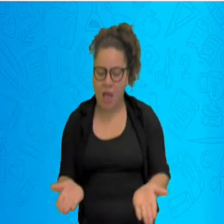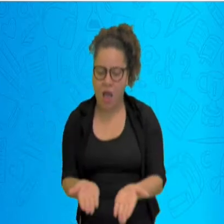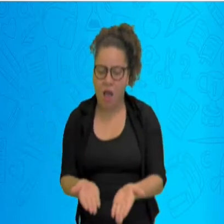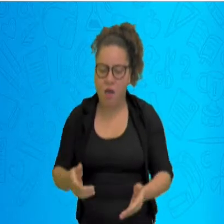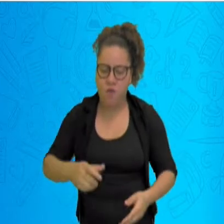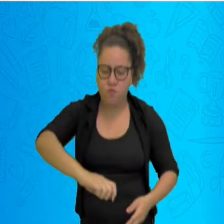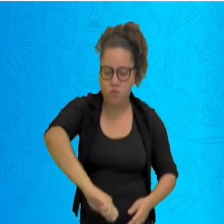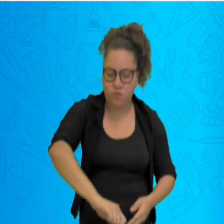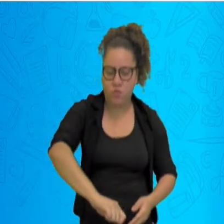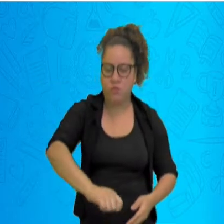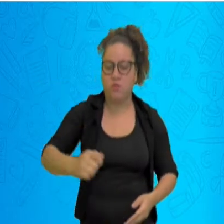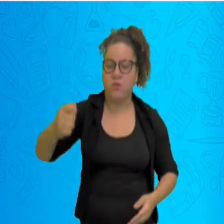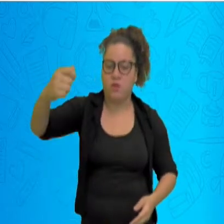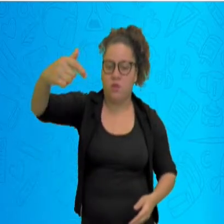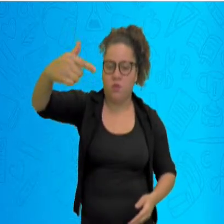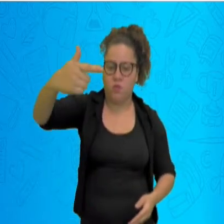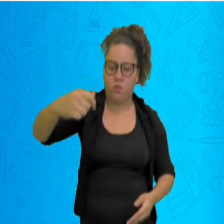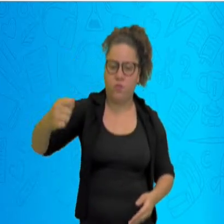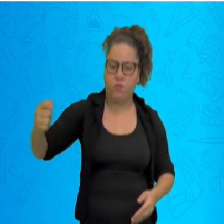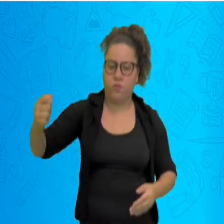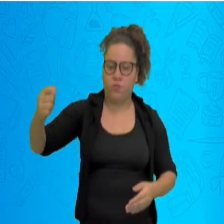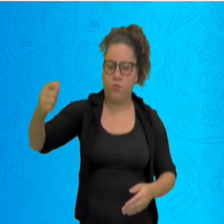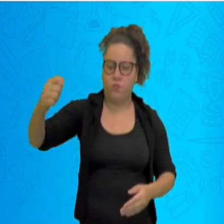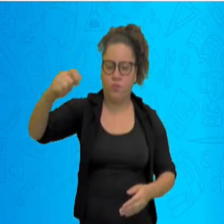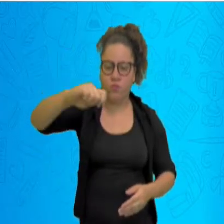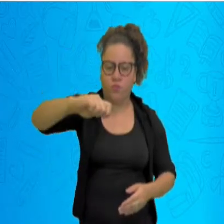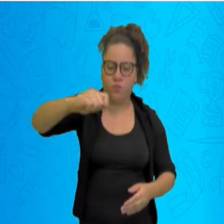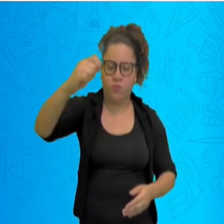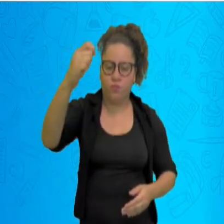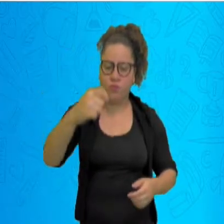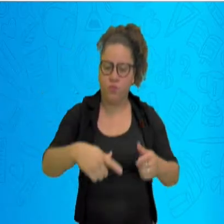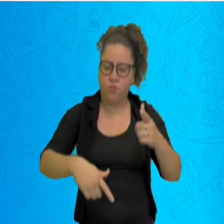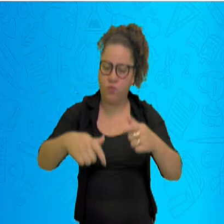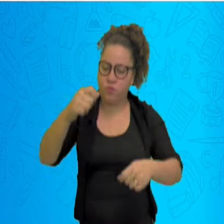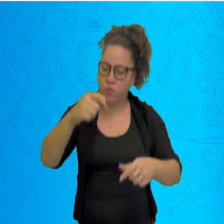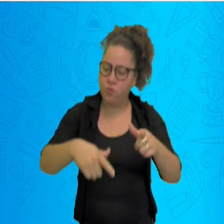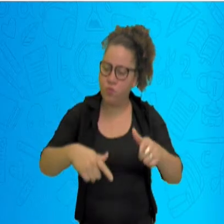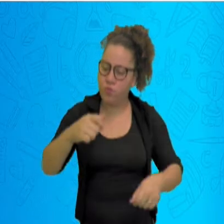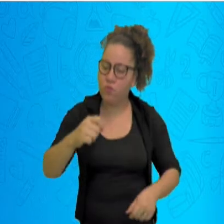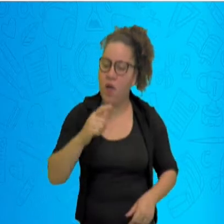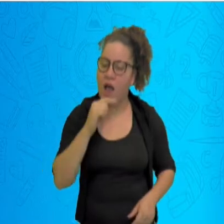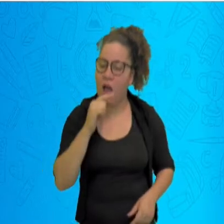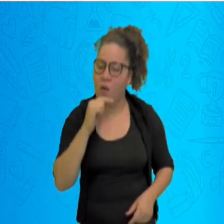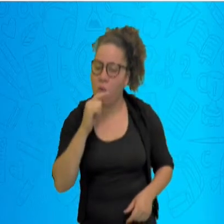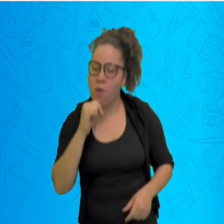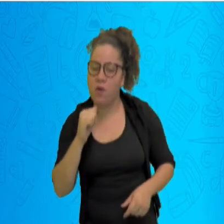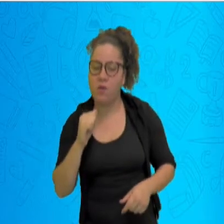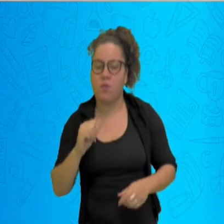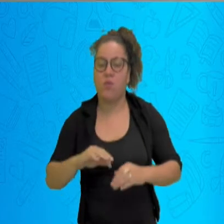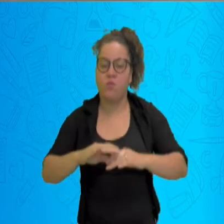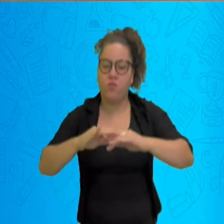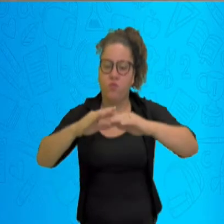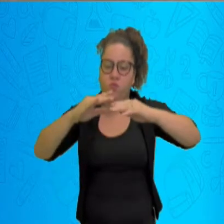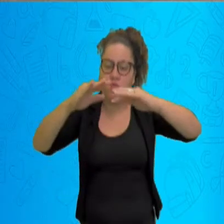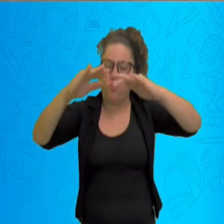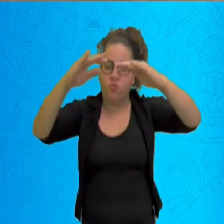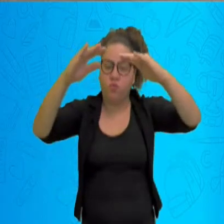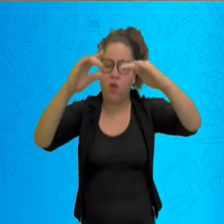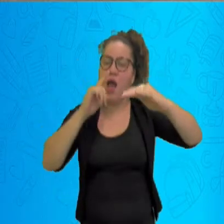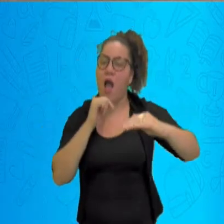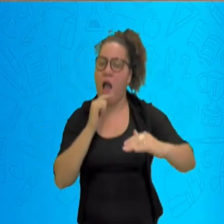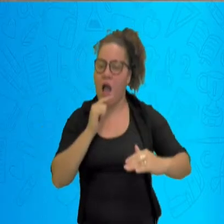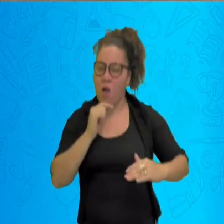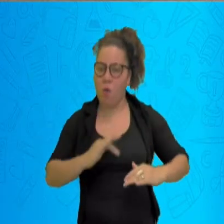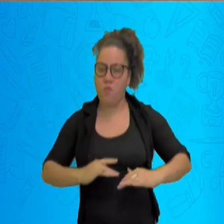e esquecer de fechar a torneira, o que vai acontecer? Vai transbordar.